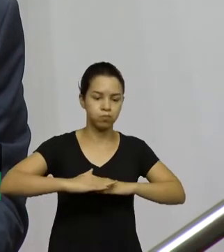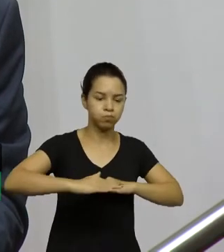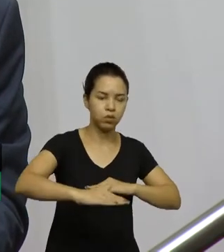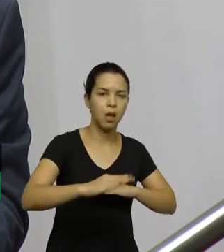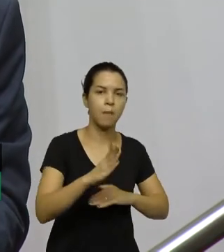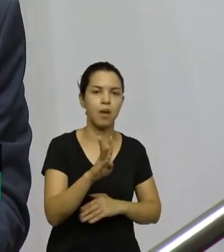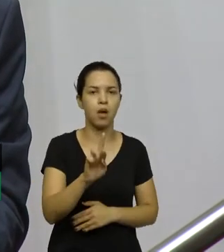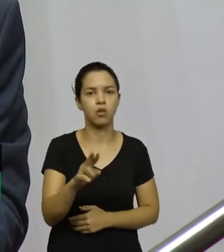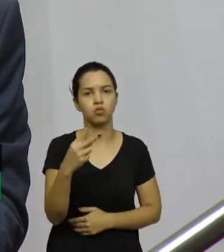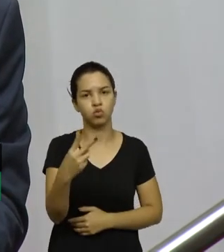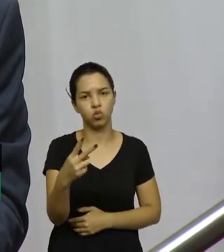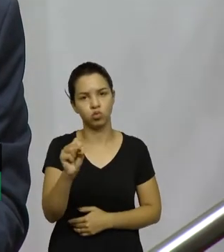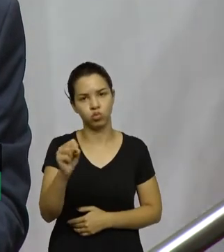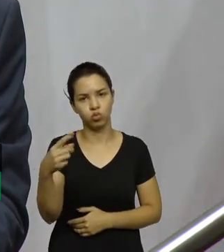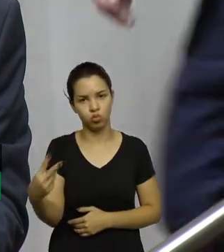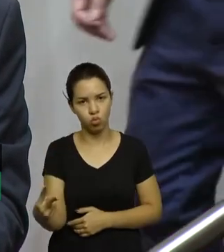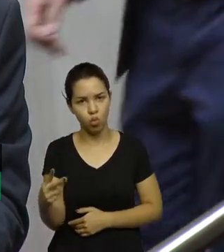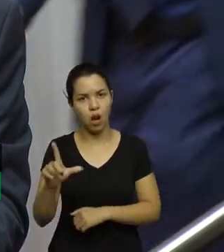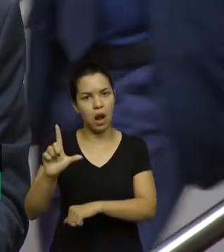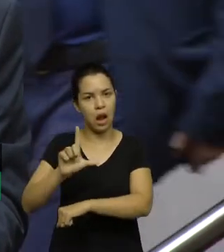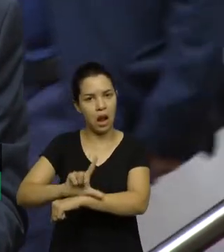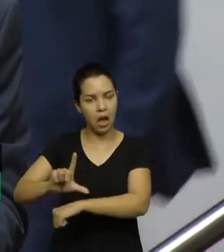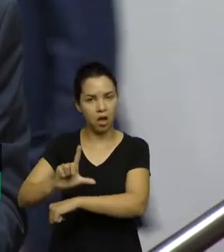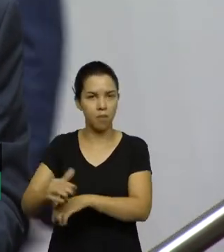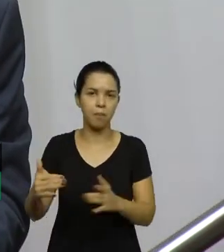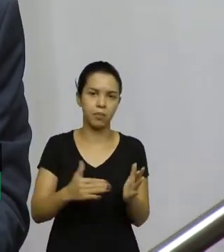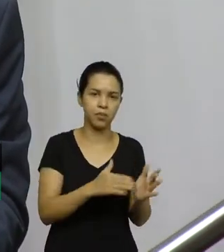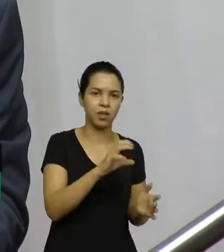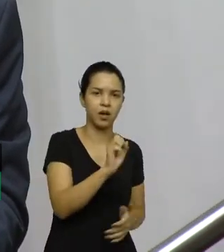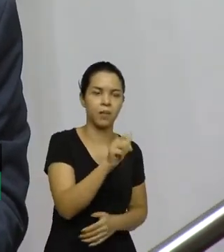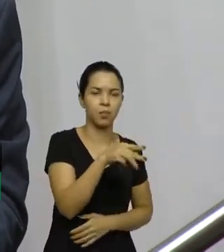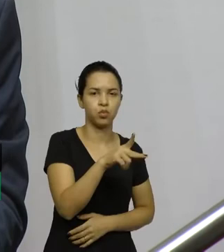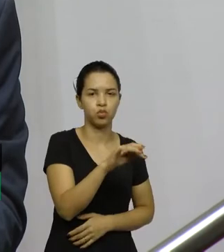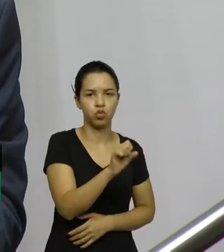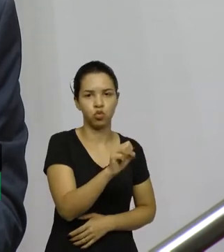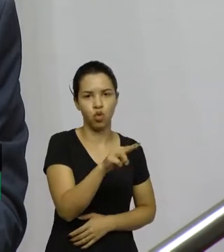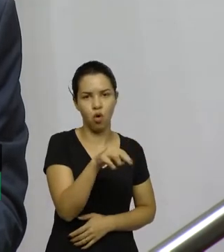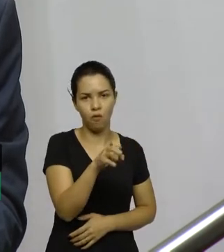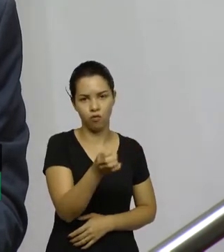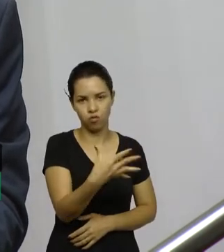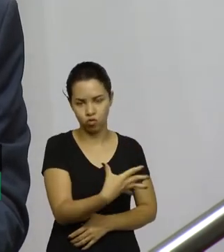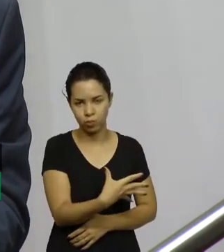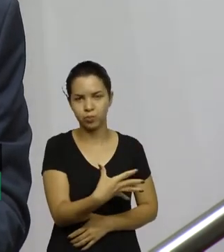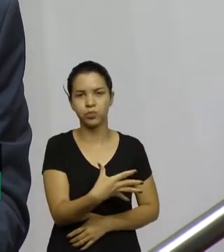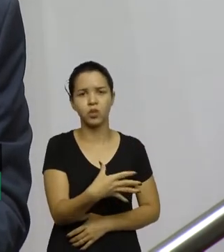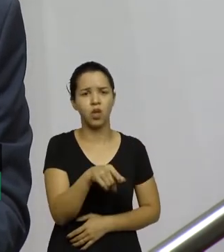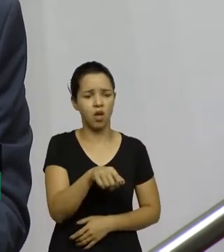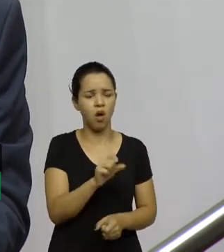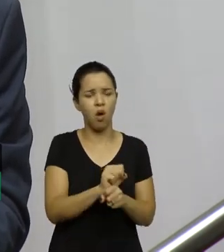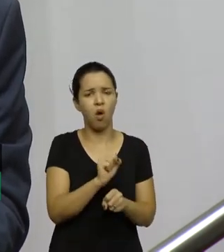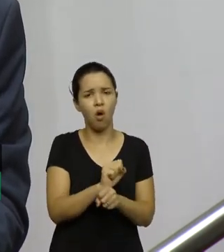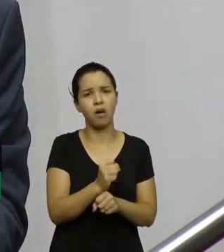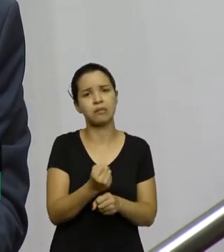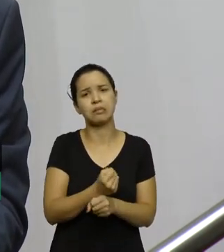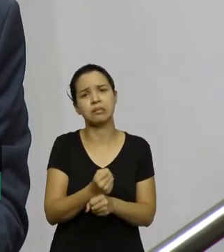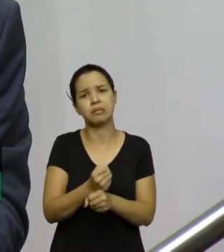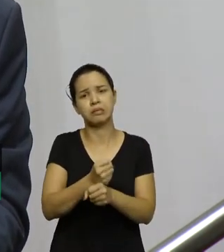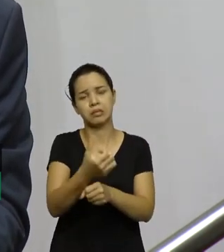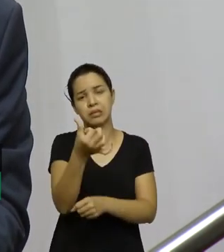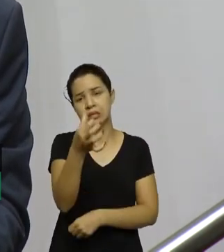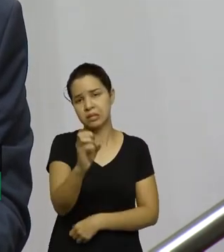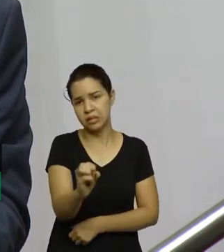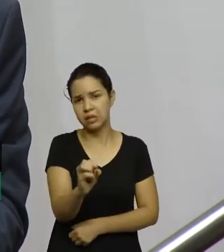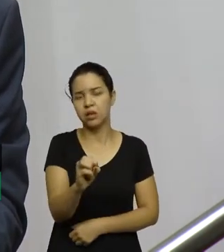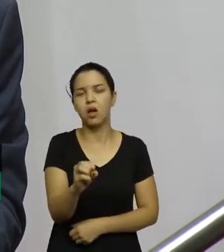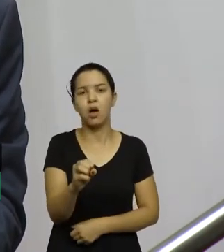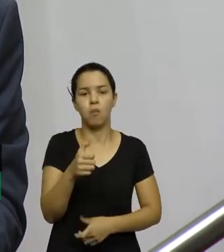trecho Lages a Campos Novos, uma obra que foi esperada por mais de 60 anos e que diminuiu acidentes, salvou